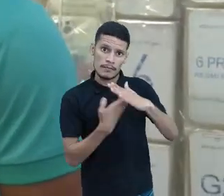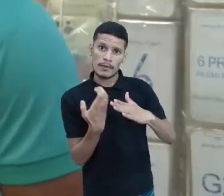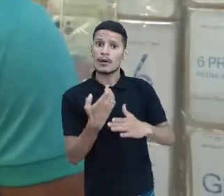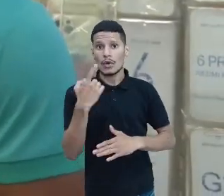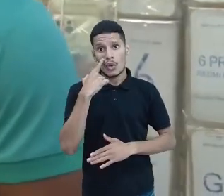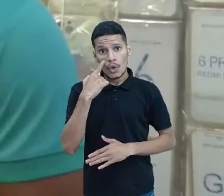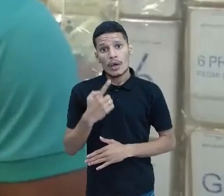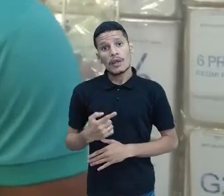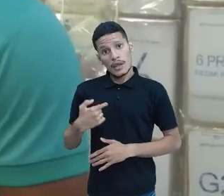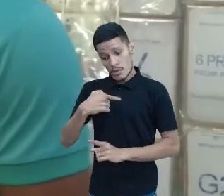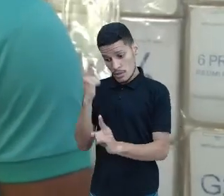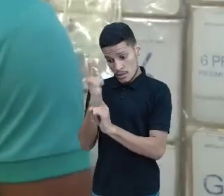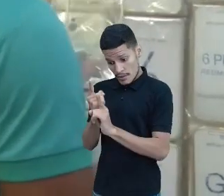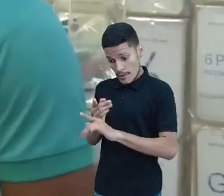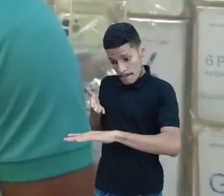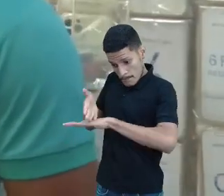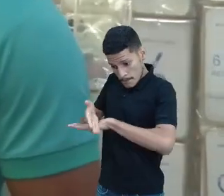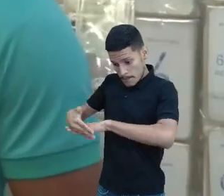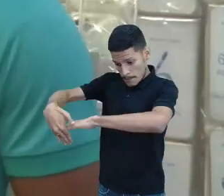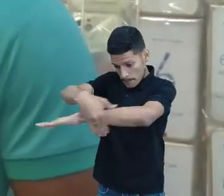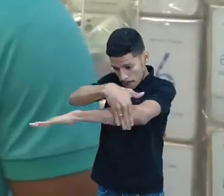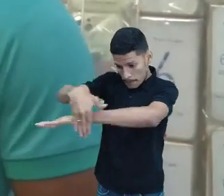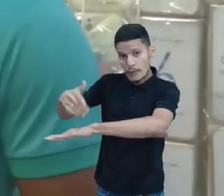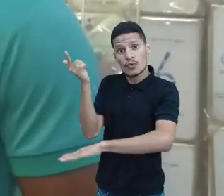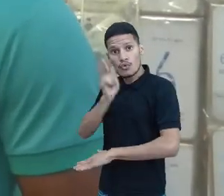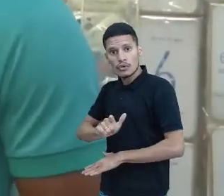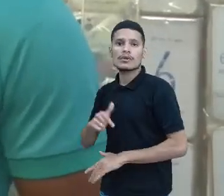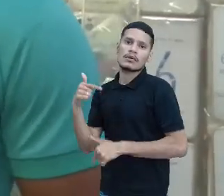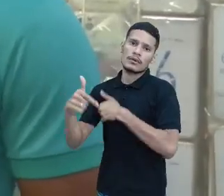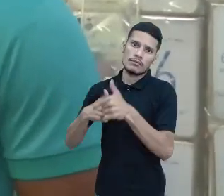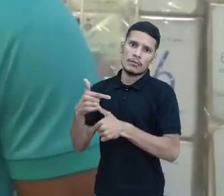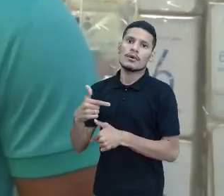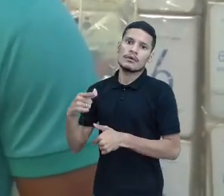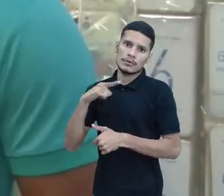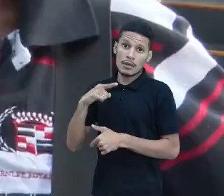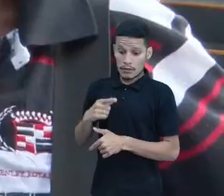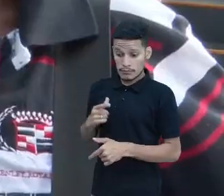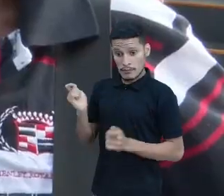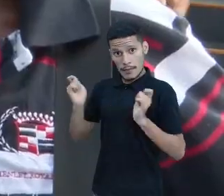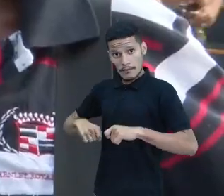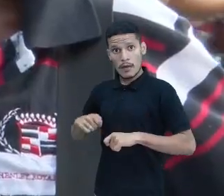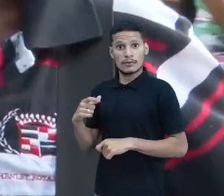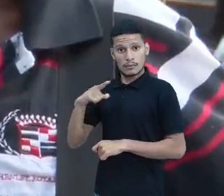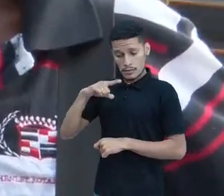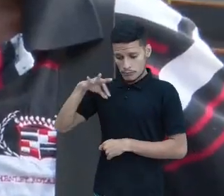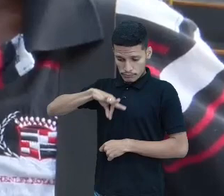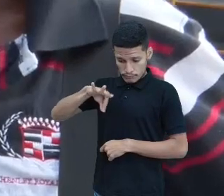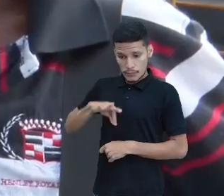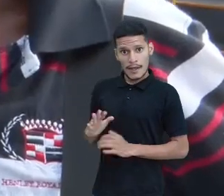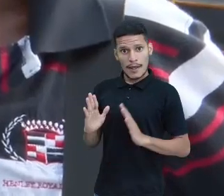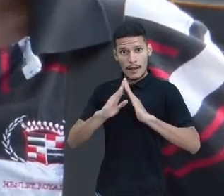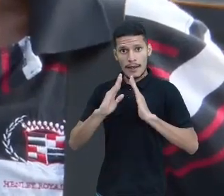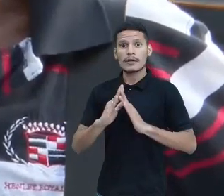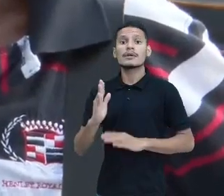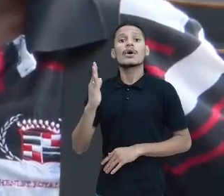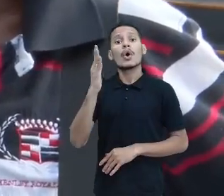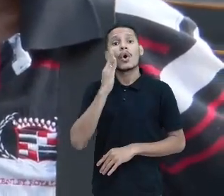eu achei específico de trabalho. A única maneira de levar o sustento para dentro de casa. Eu vendo água aqui de frente ao